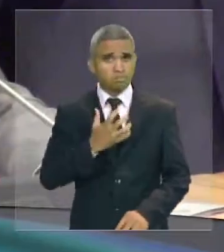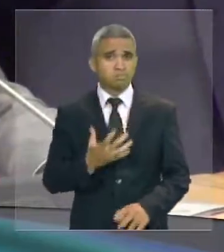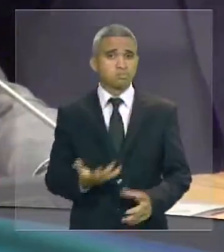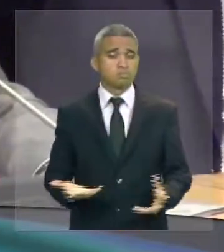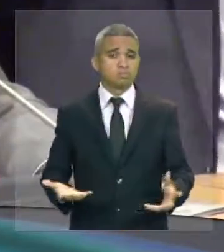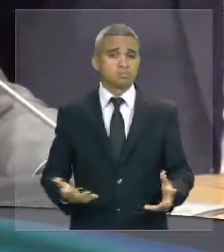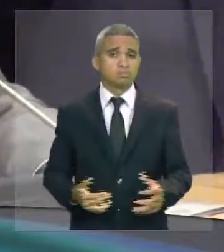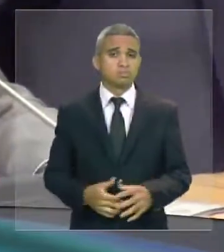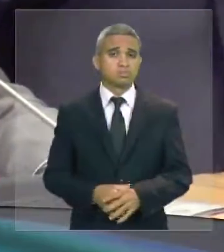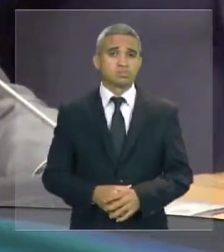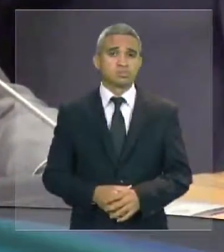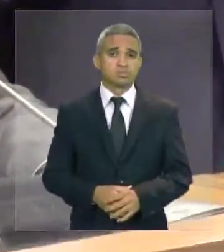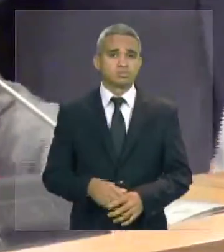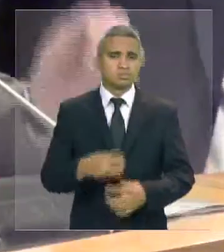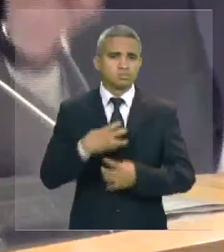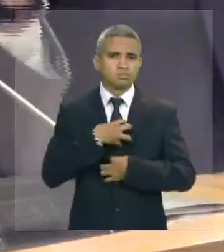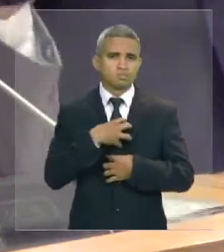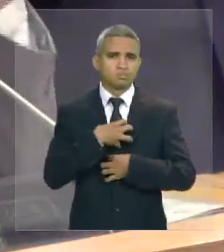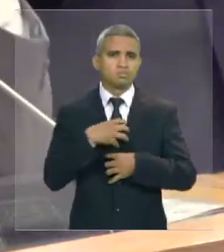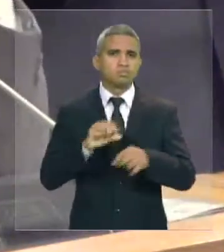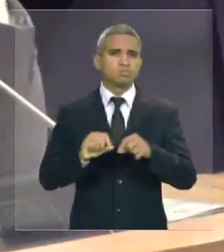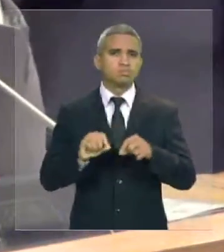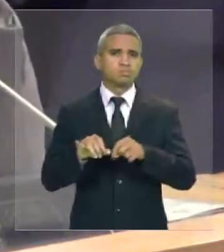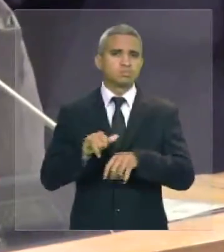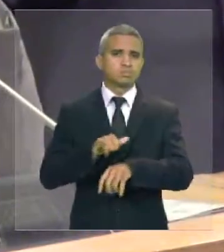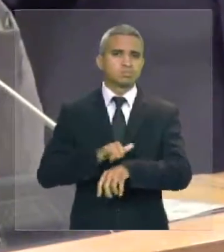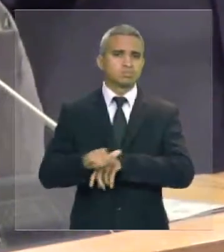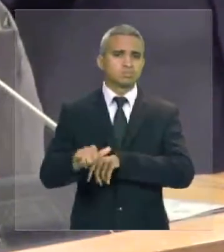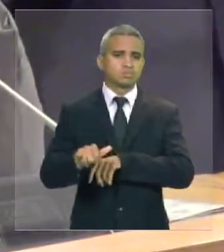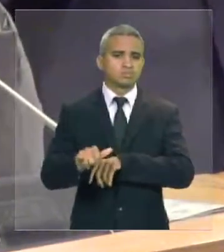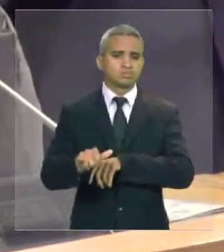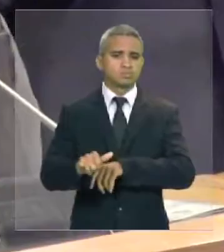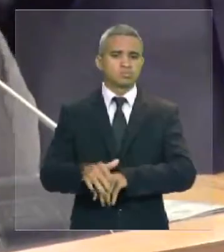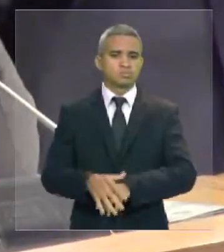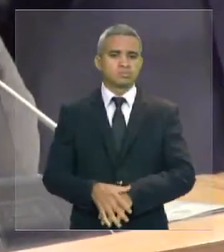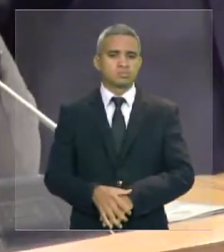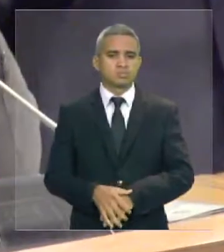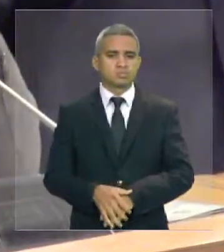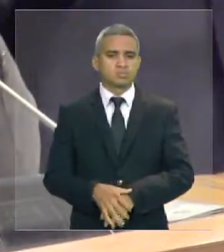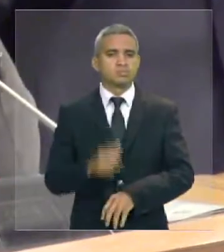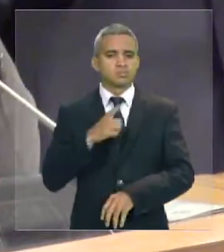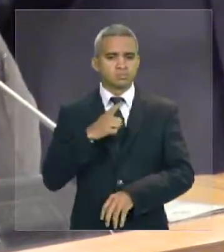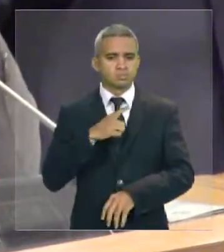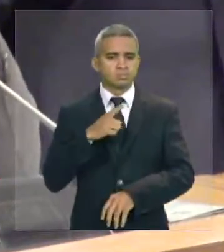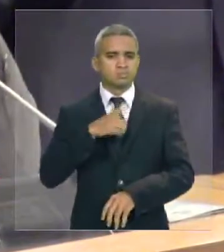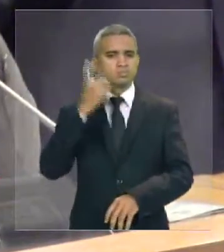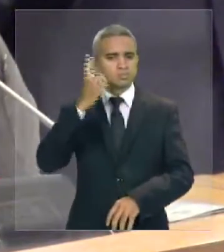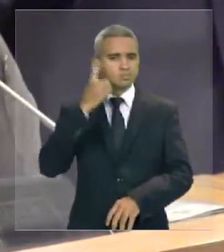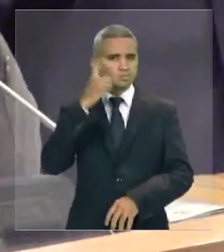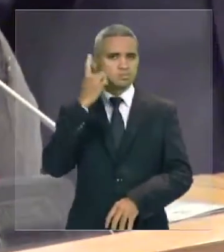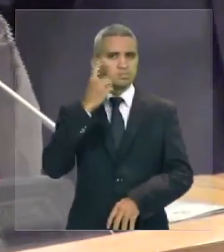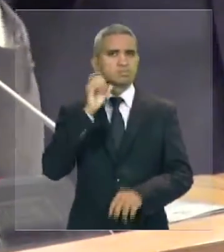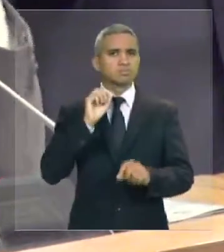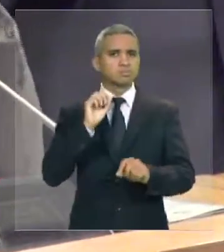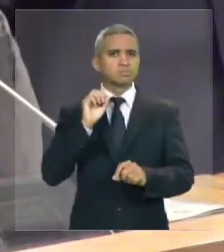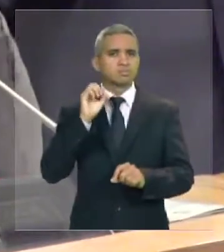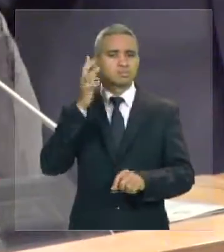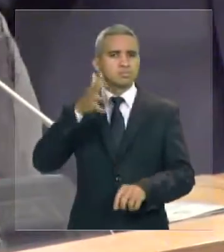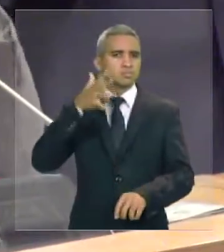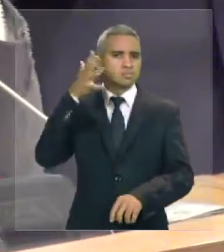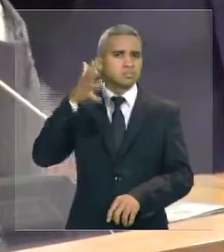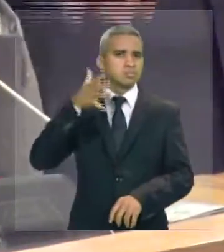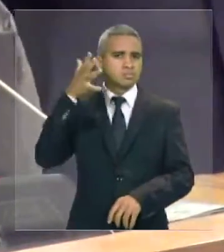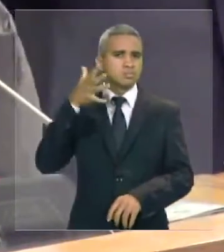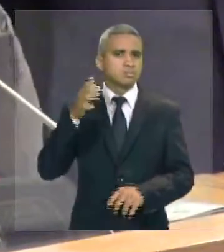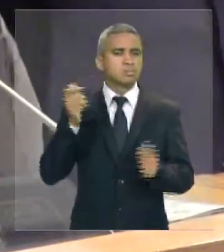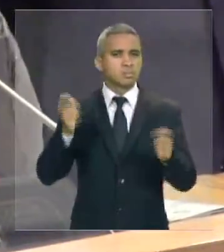Lamentamos a ausência da maioria dos paladinos deste plenário, que poderiam agora